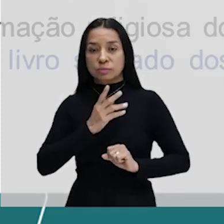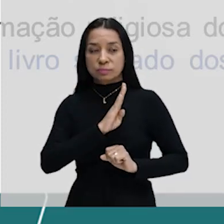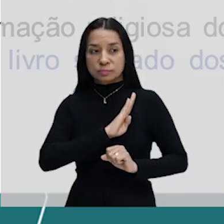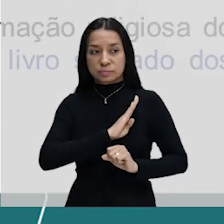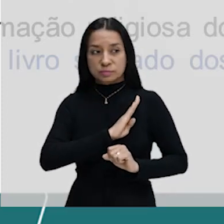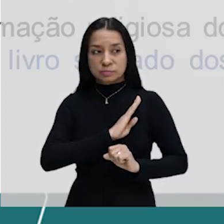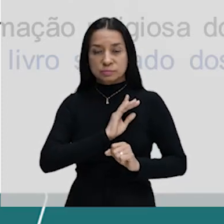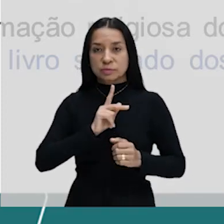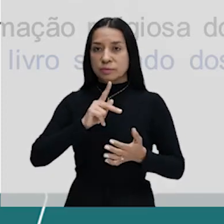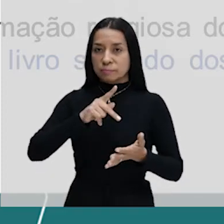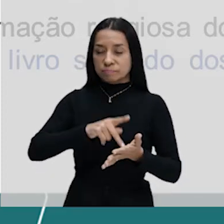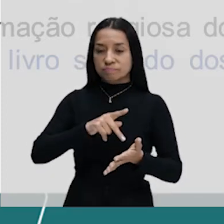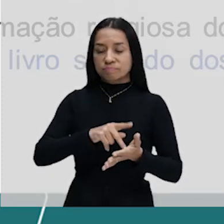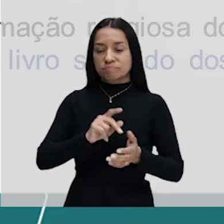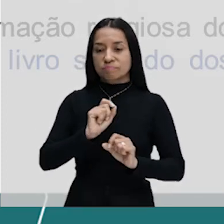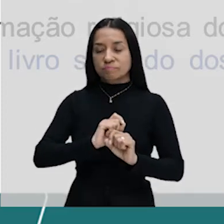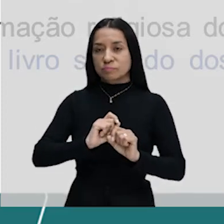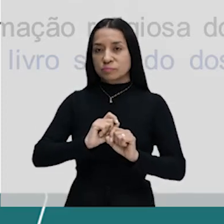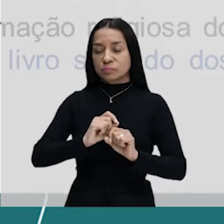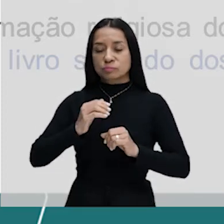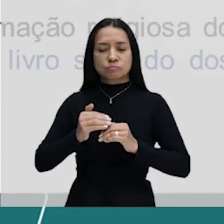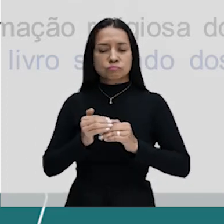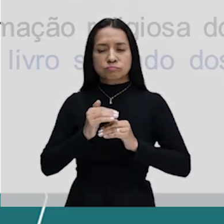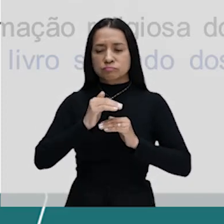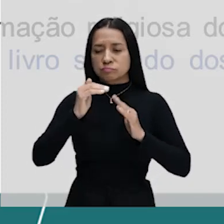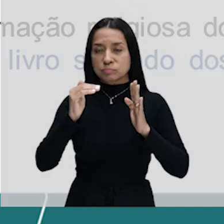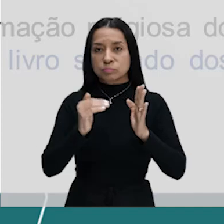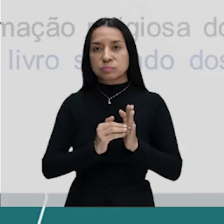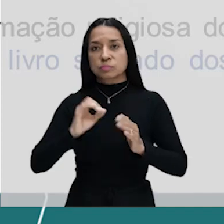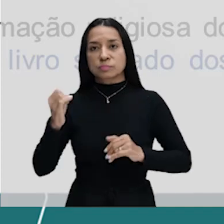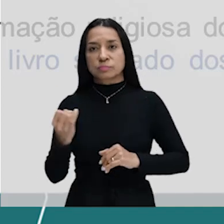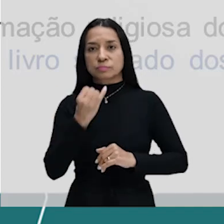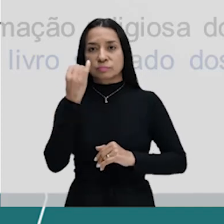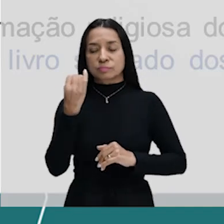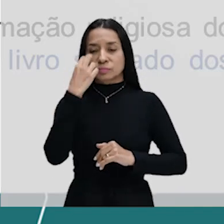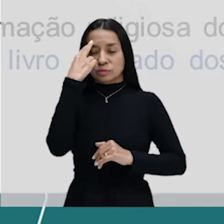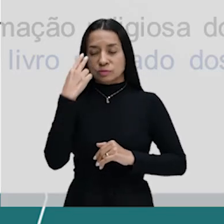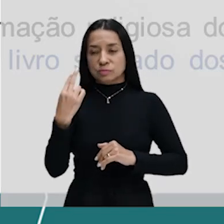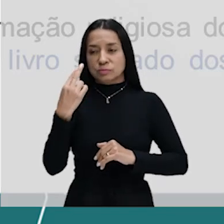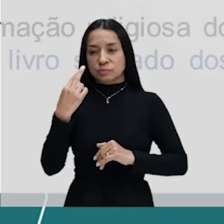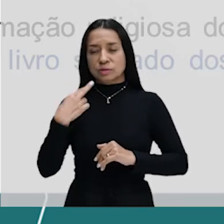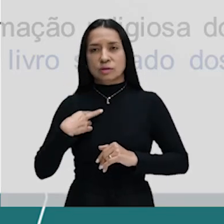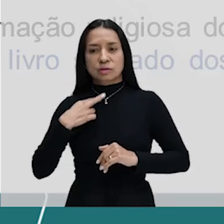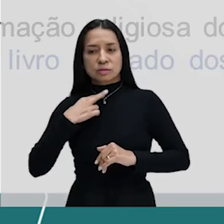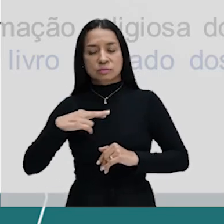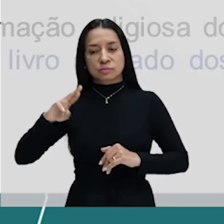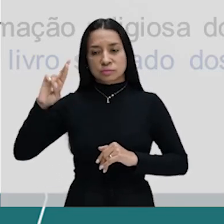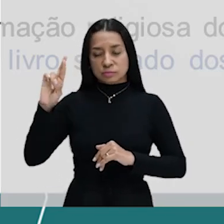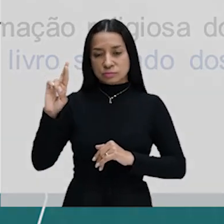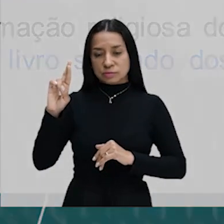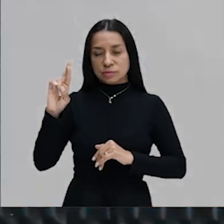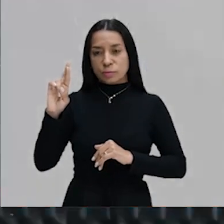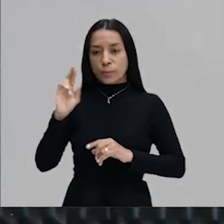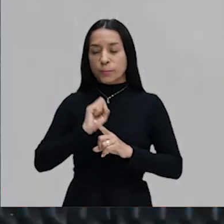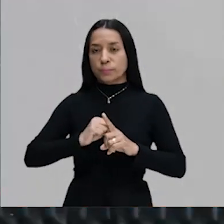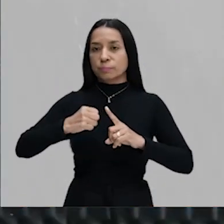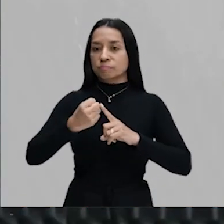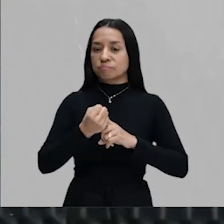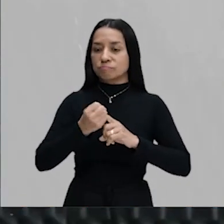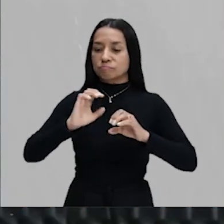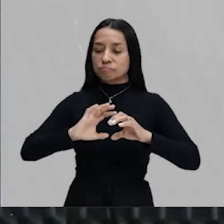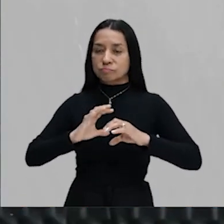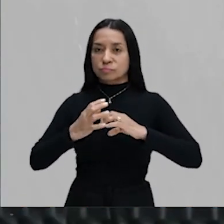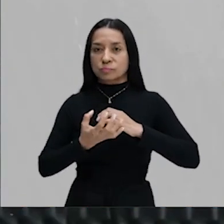Na verdade, os hebreus, que eles têm toda uma importância histórica, religiosa, para a sociedade